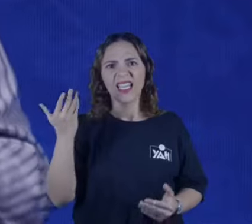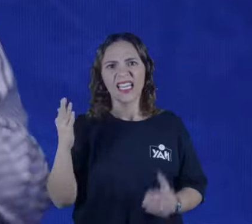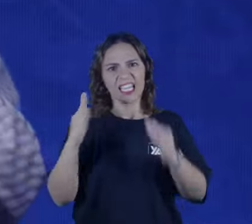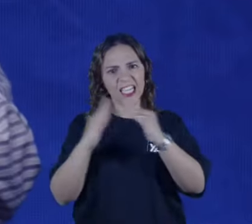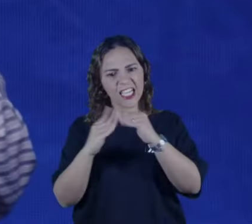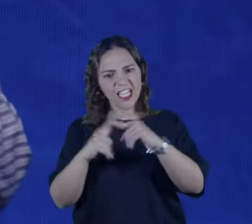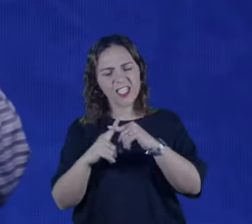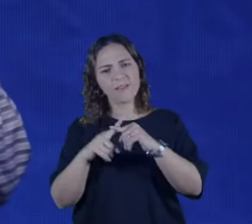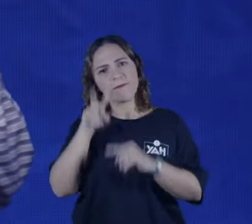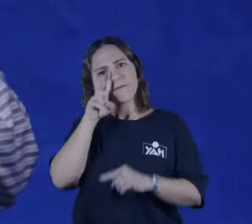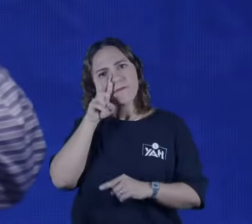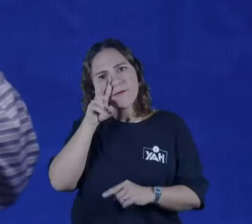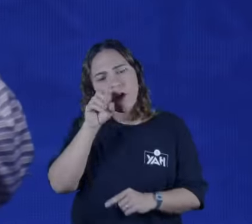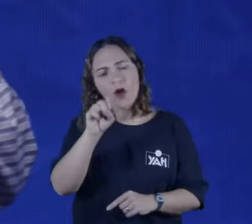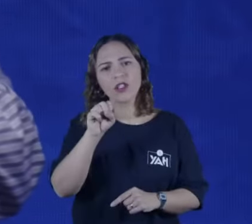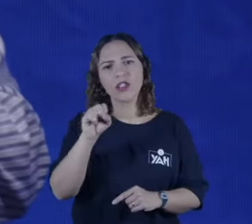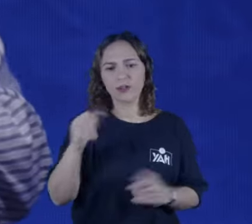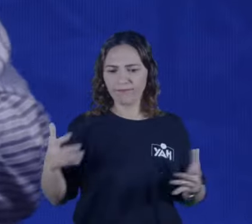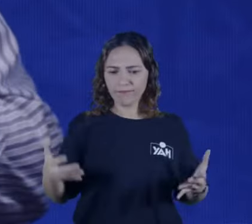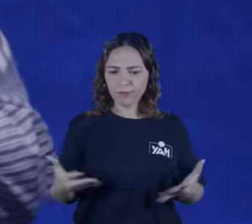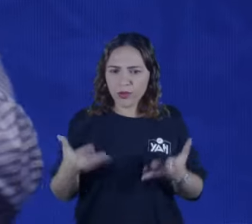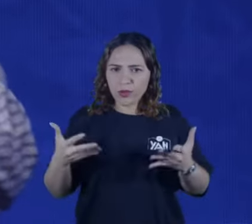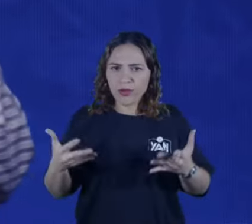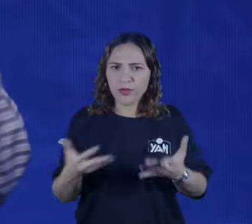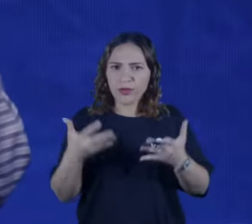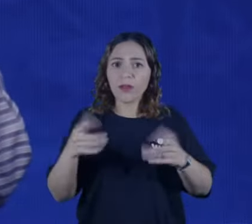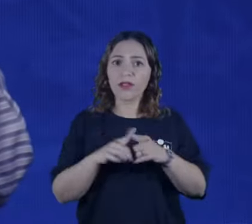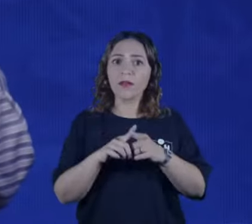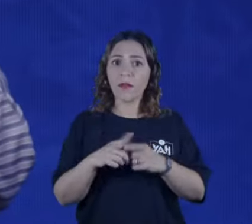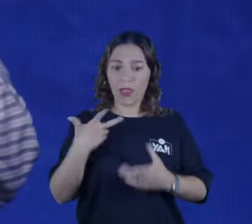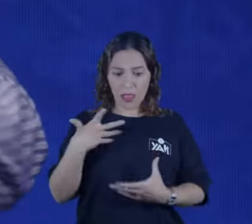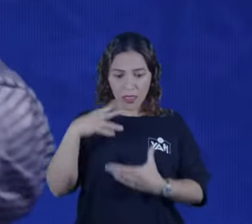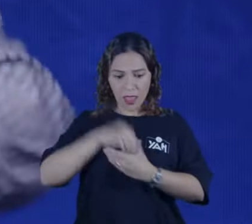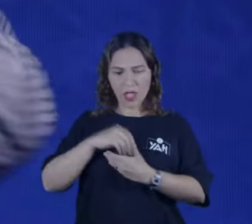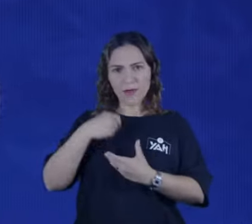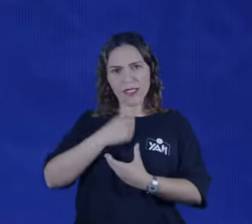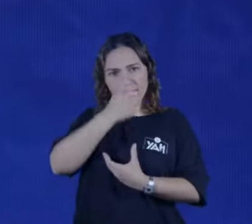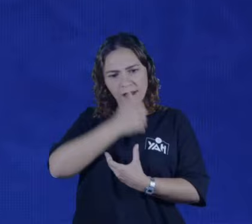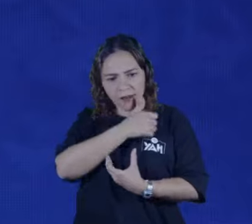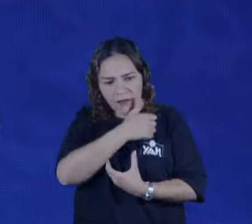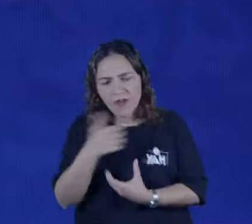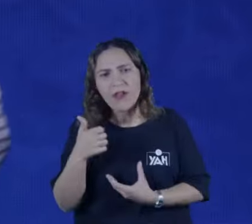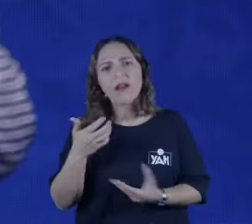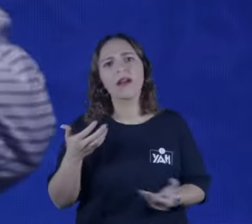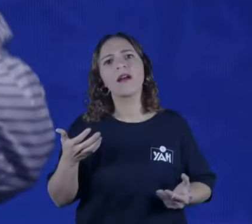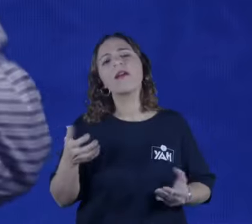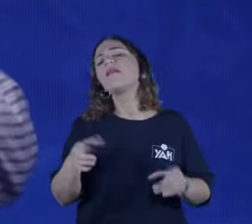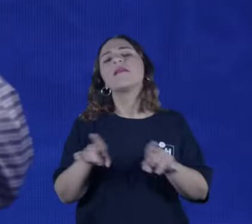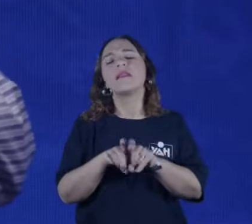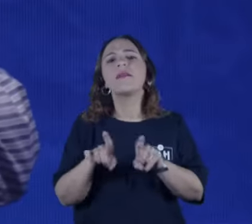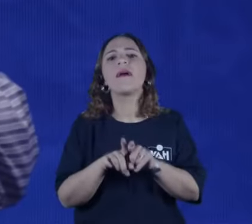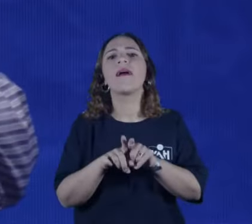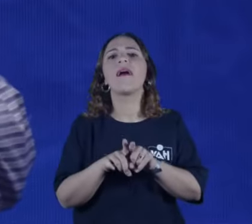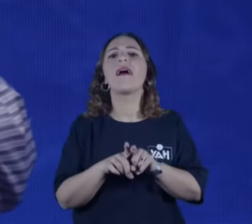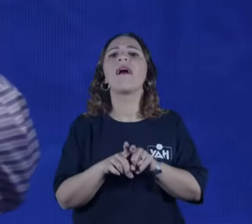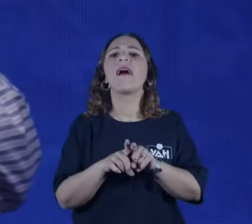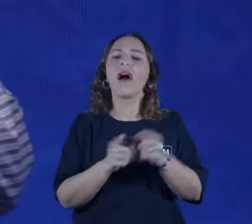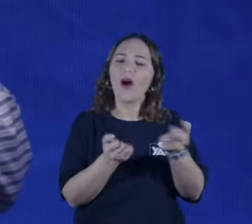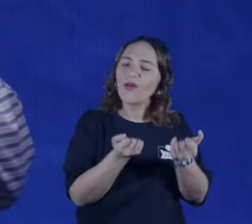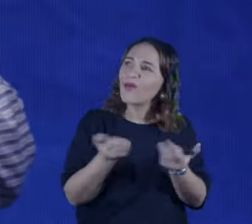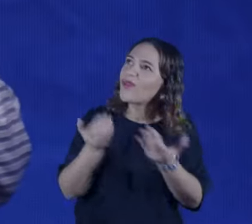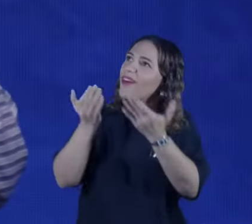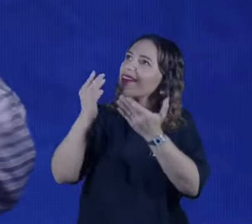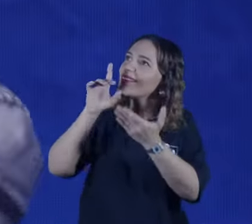casa espiritual, e ao mesmo tempo somos o sacerdócio santo, e ao mesmo tempo somos aqueles que oferecem a